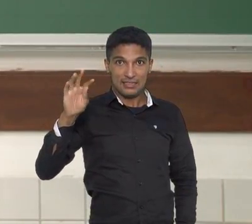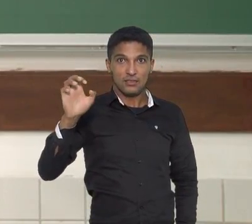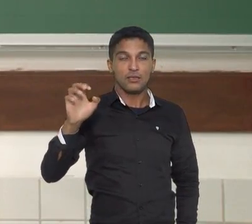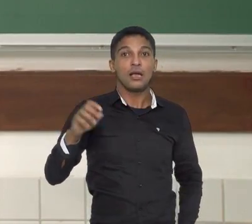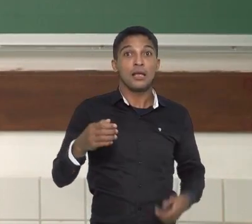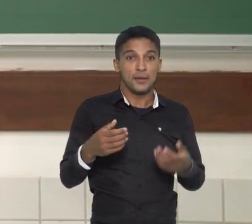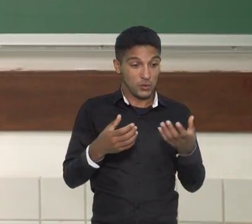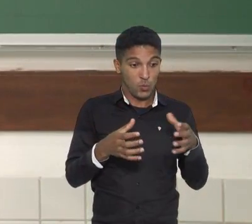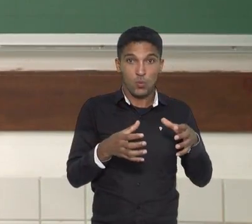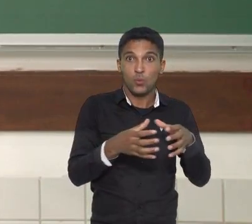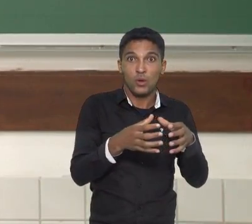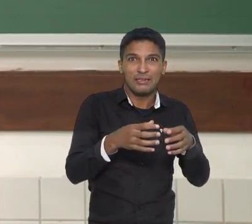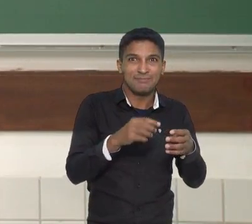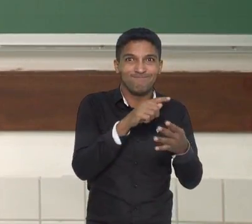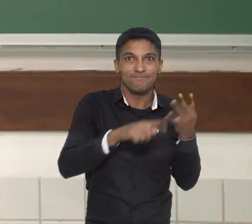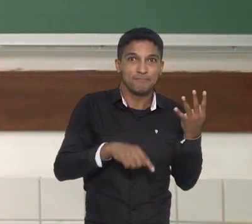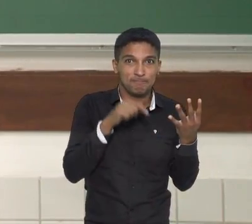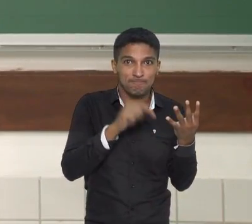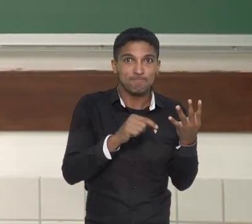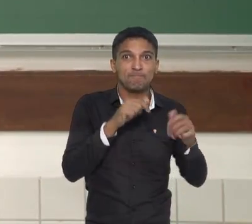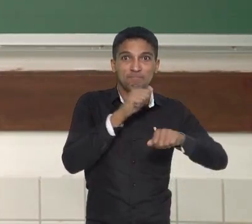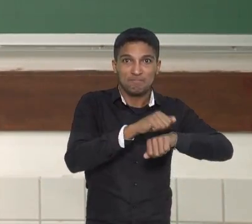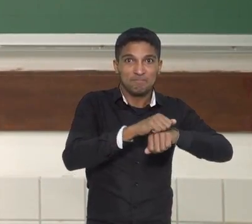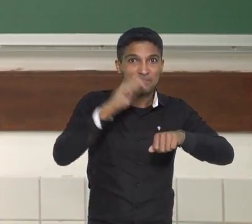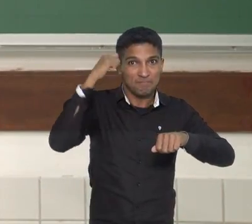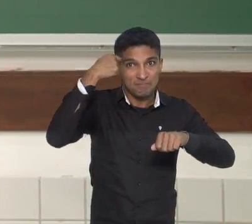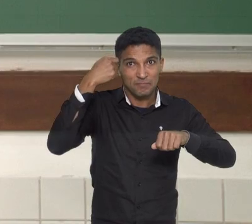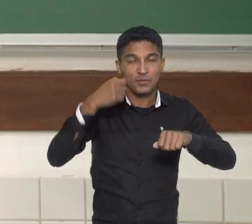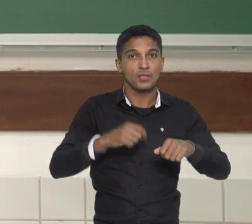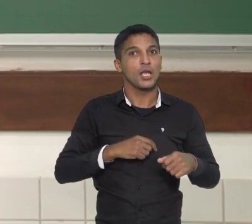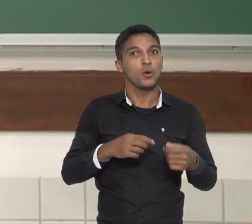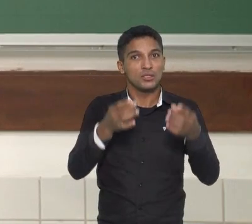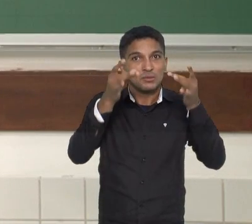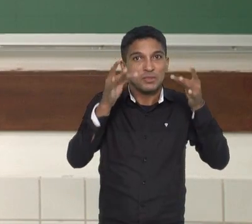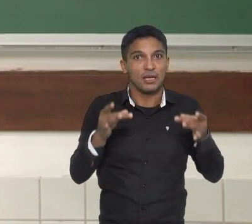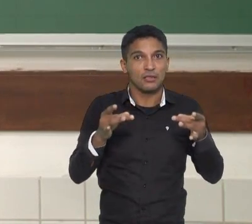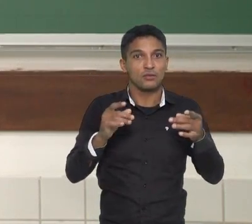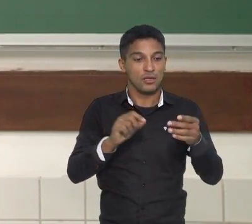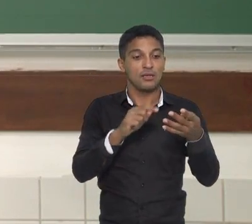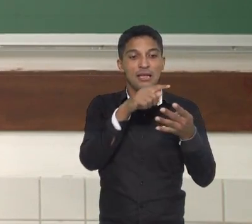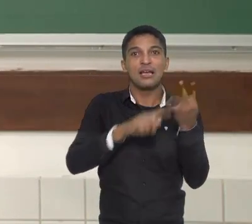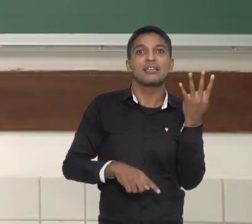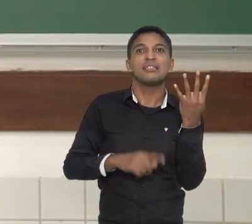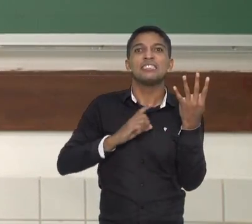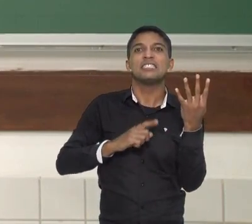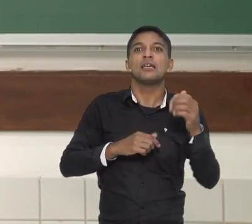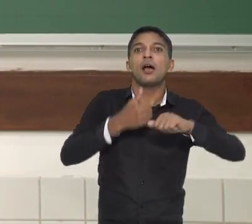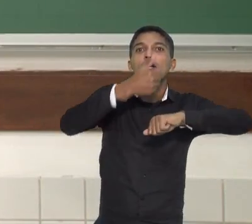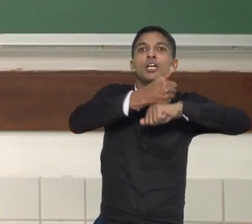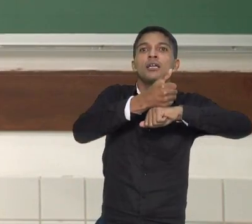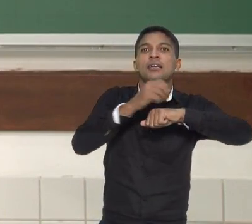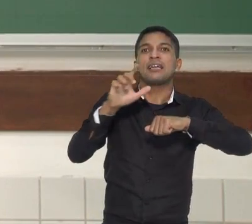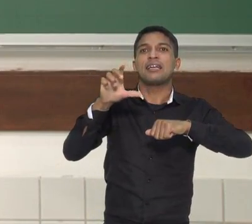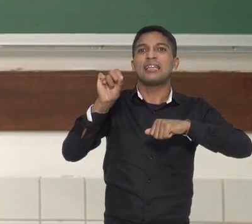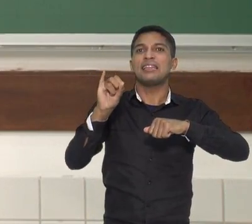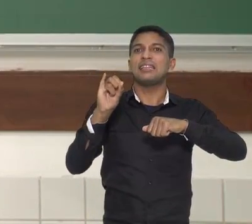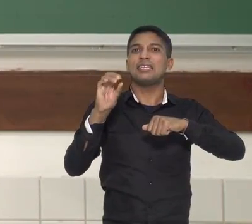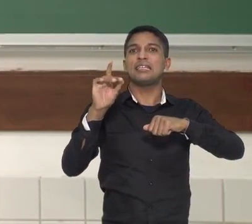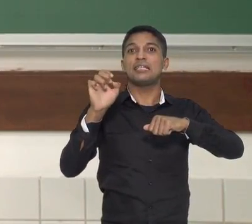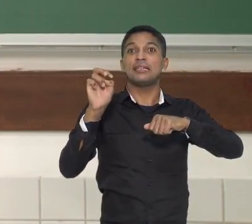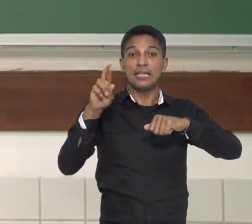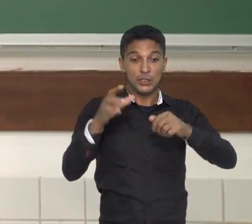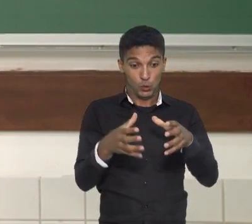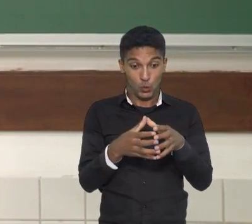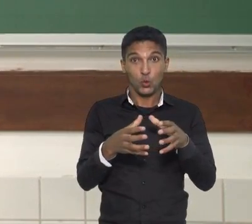para vocês. Tá? Tinham líderes e pessoas que participavam da Conjuração